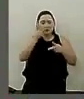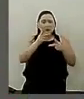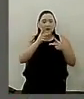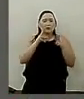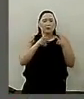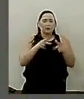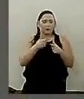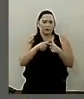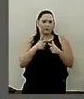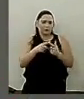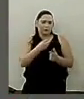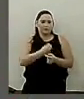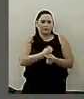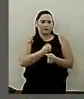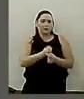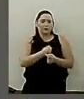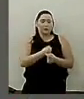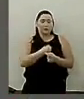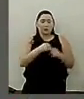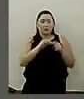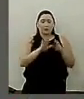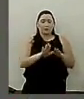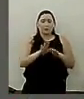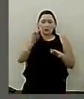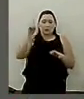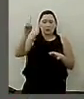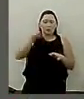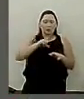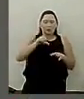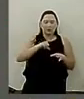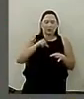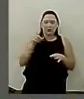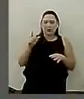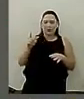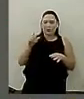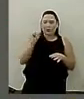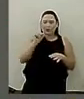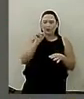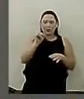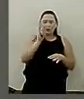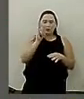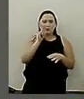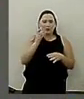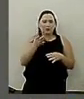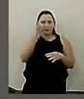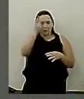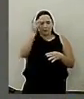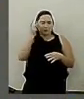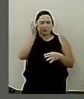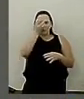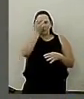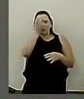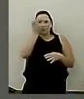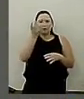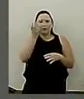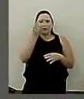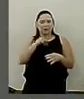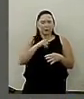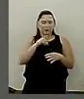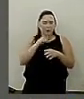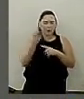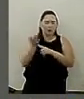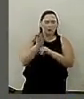isso. Deus não é como um malabarista que nos socorre em meio a todos os nossos problemas